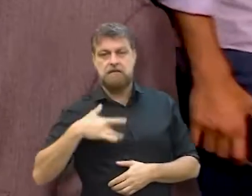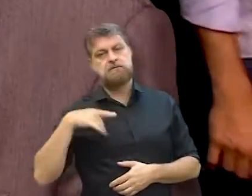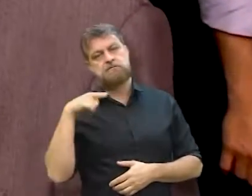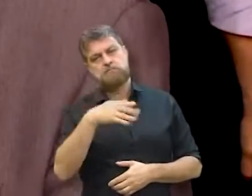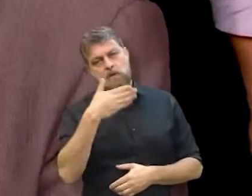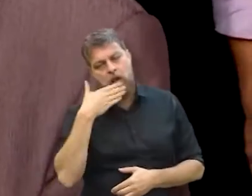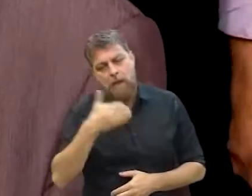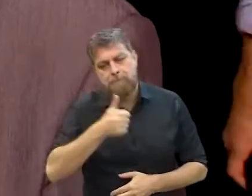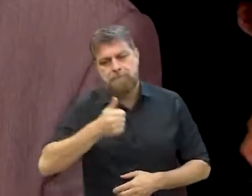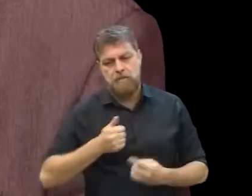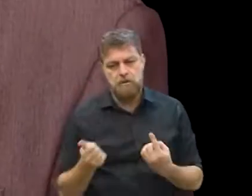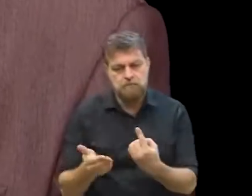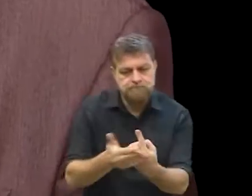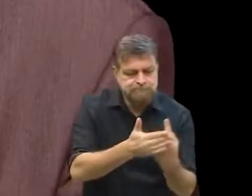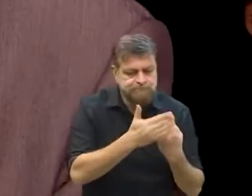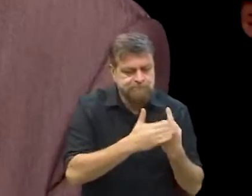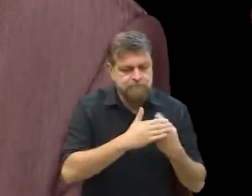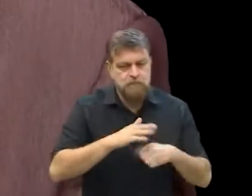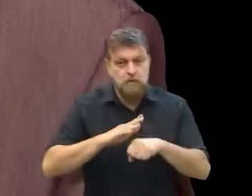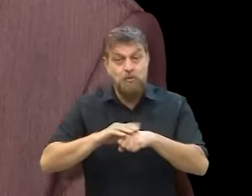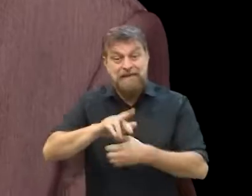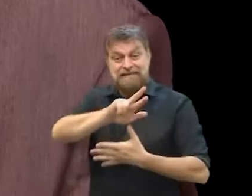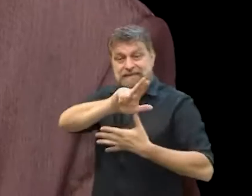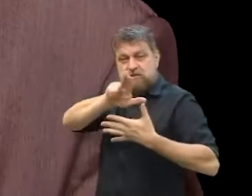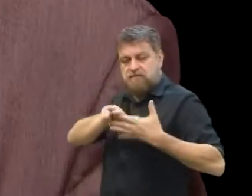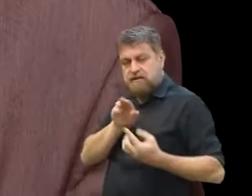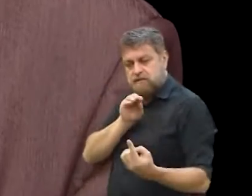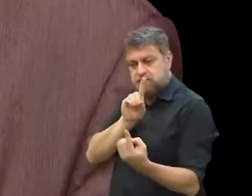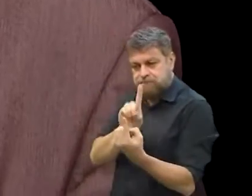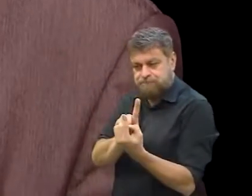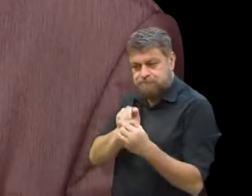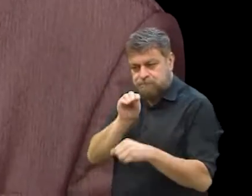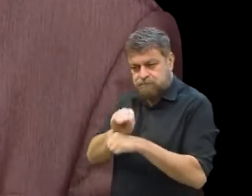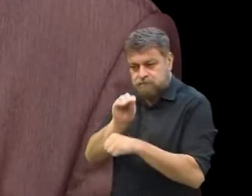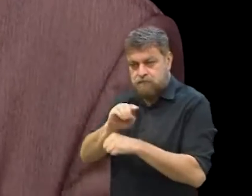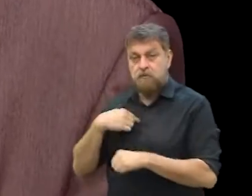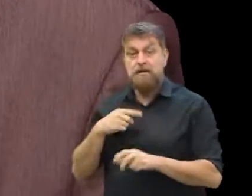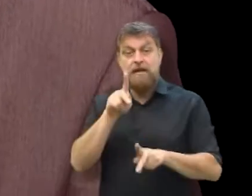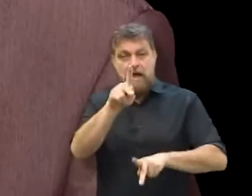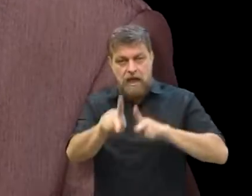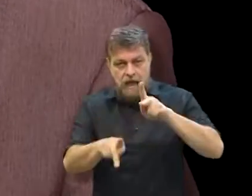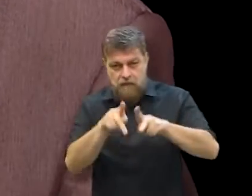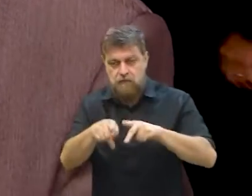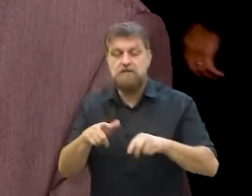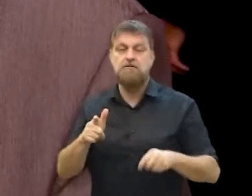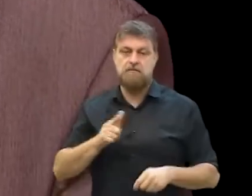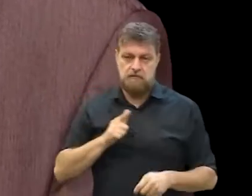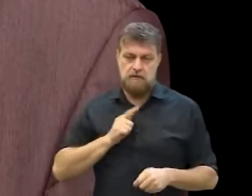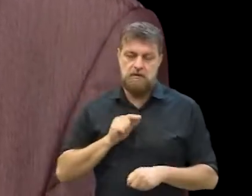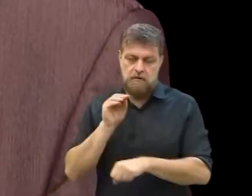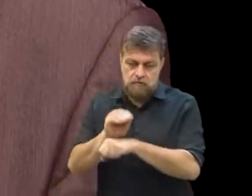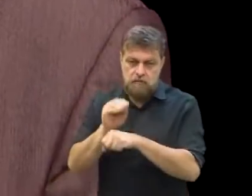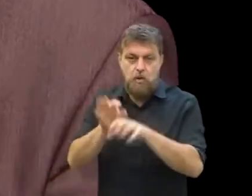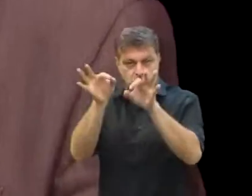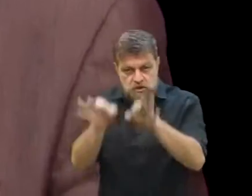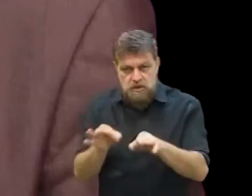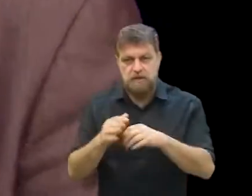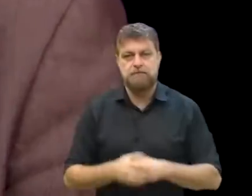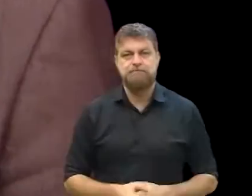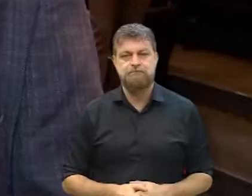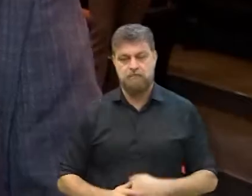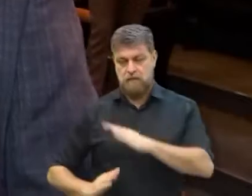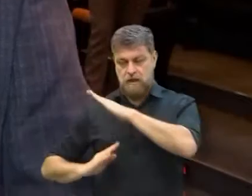a saúde um melhor acolhimento para outras doenças, fazendo então com que nossa população seja atendida